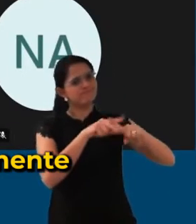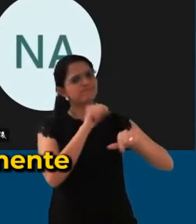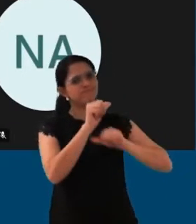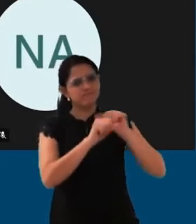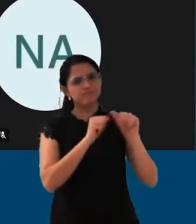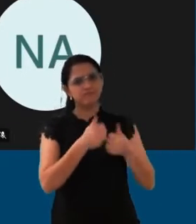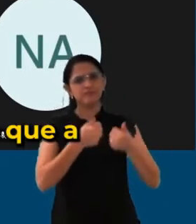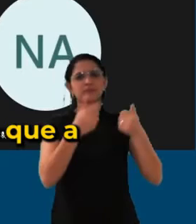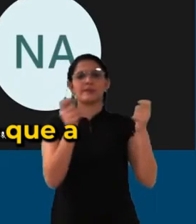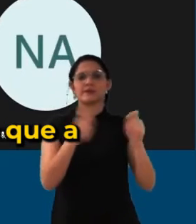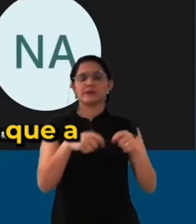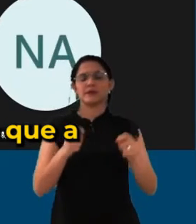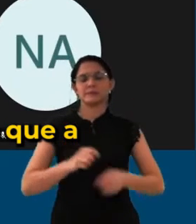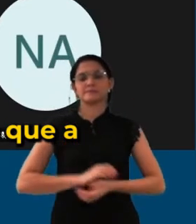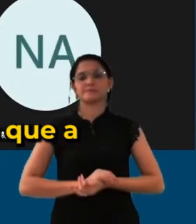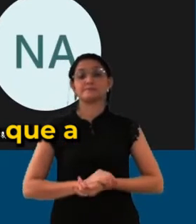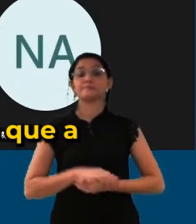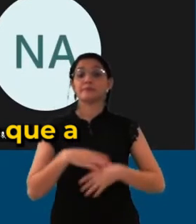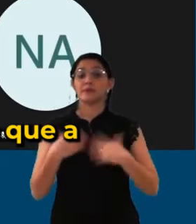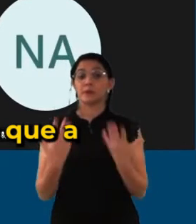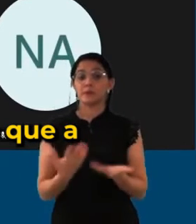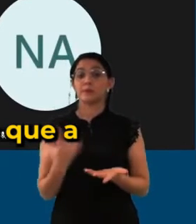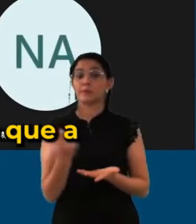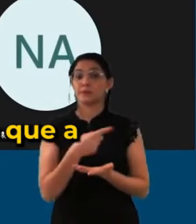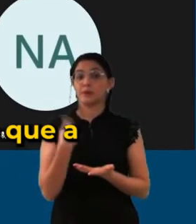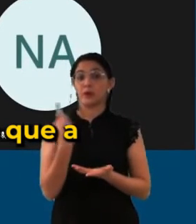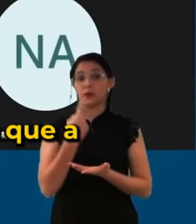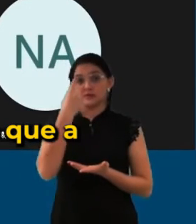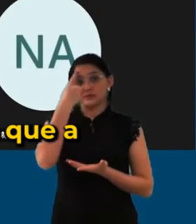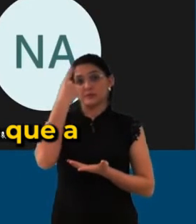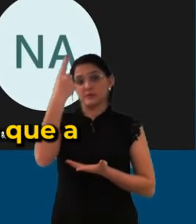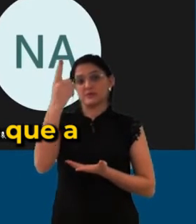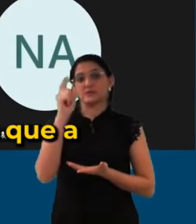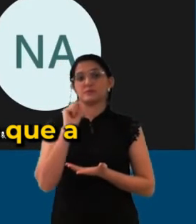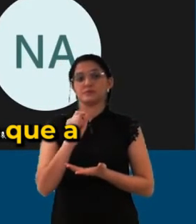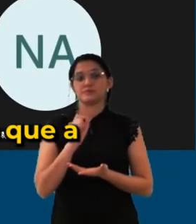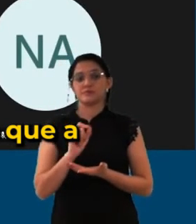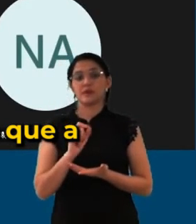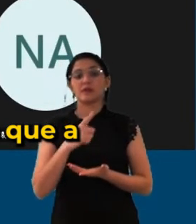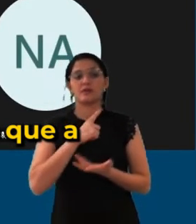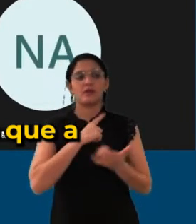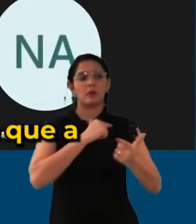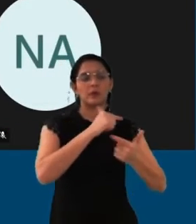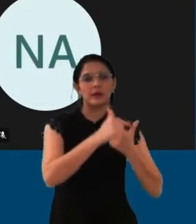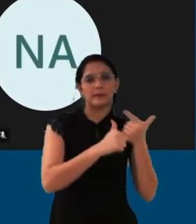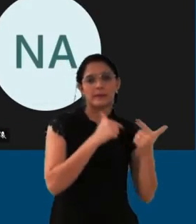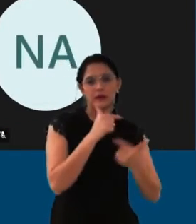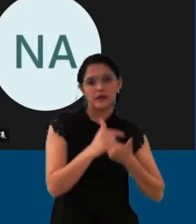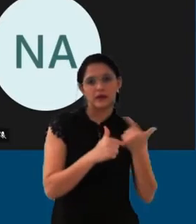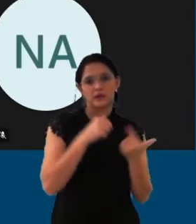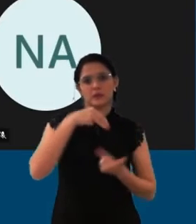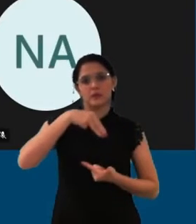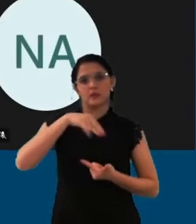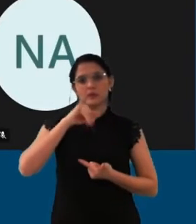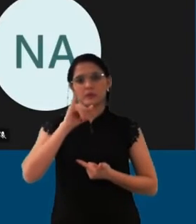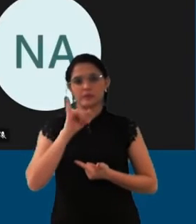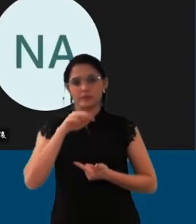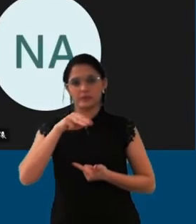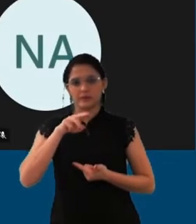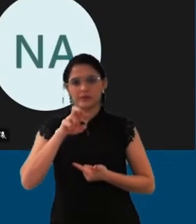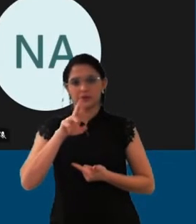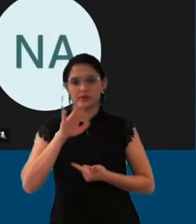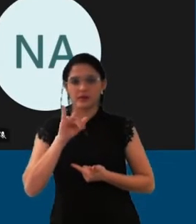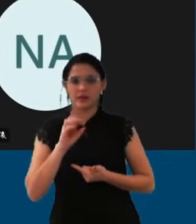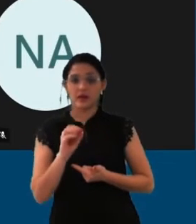potencialmente poluidora. Quando a gente parte desse pressuposto de que a atividade minerária ela gera impacto, o que ocorreu no